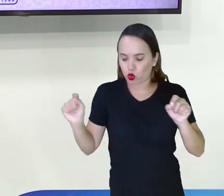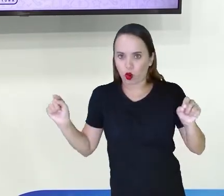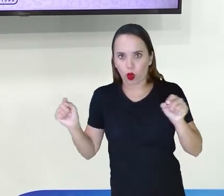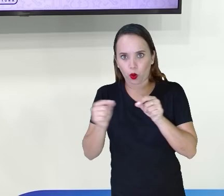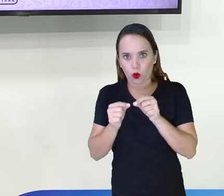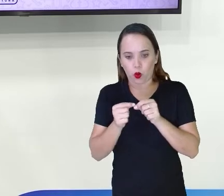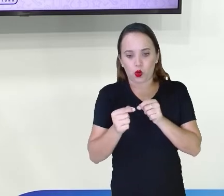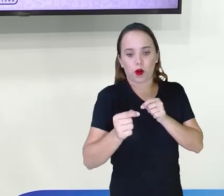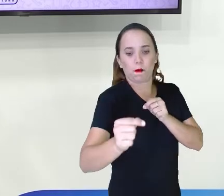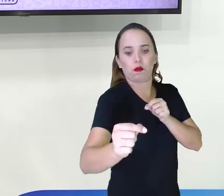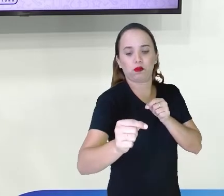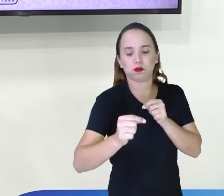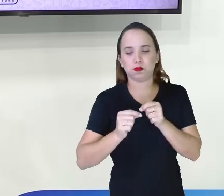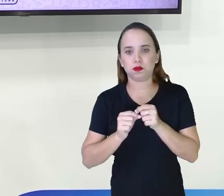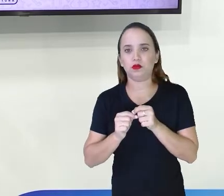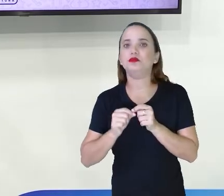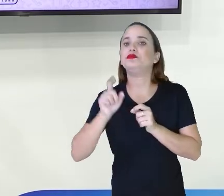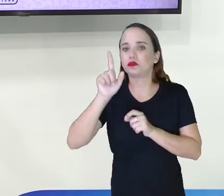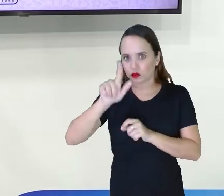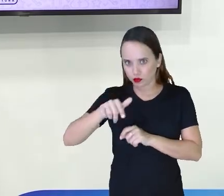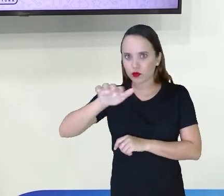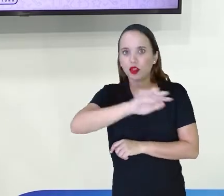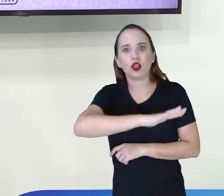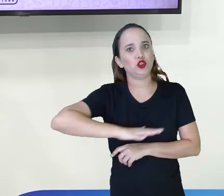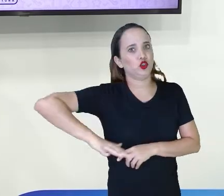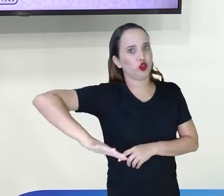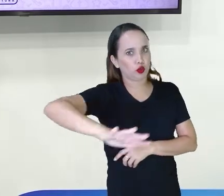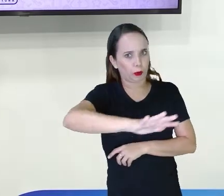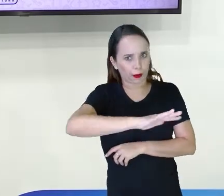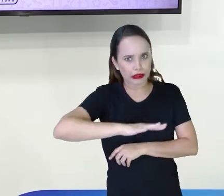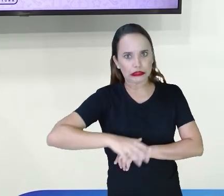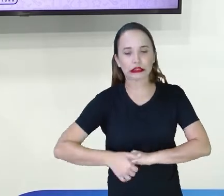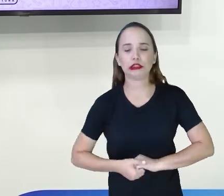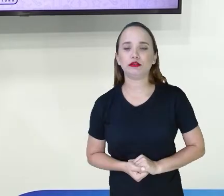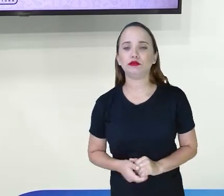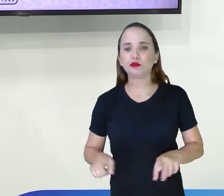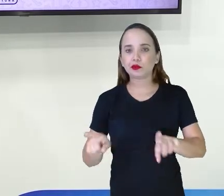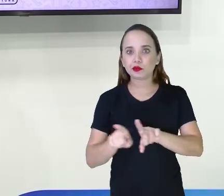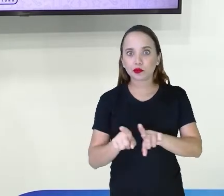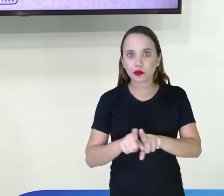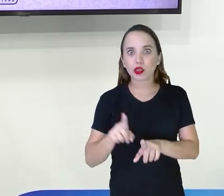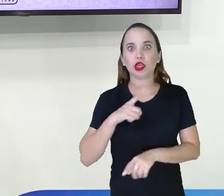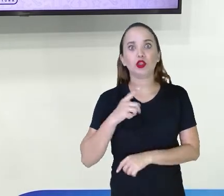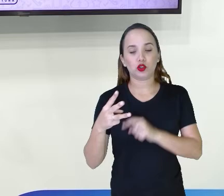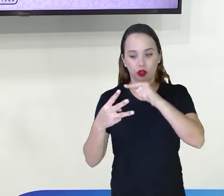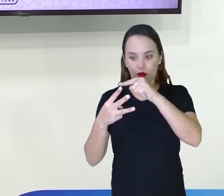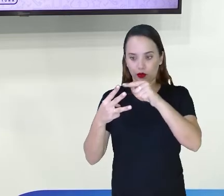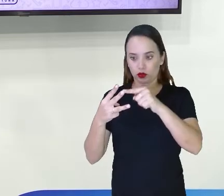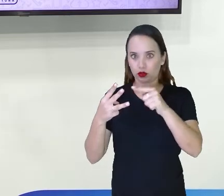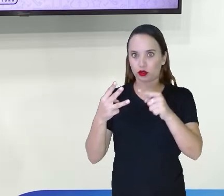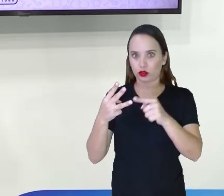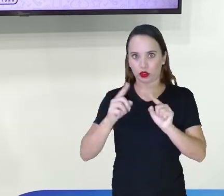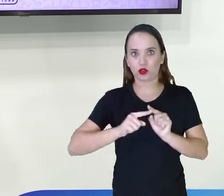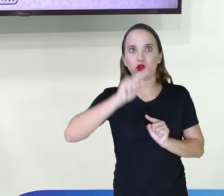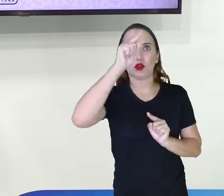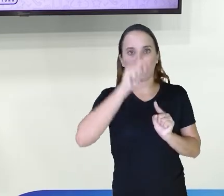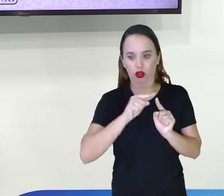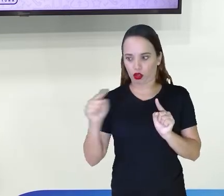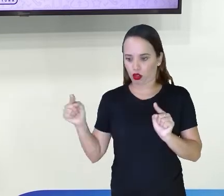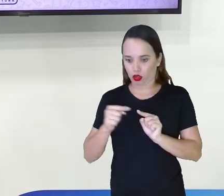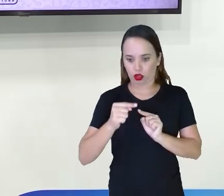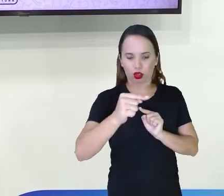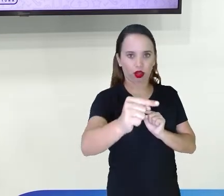figura geométrica espacial, os sólidos geométricos, elas têm 3 dimensões, elas